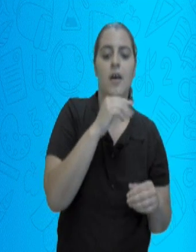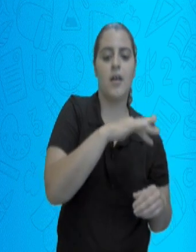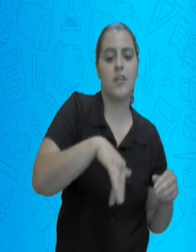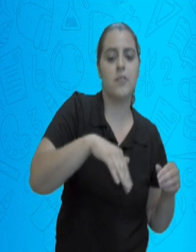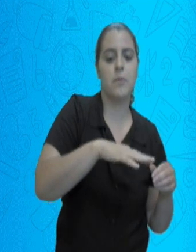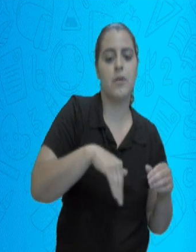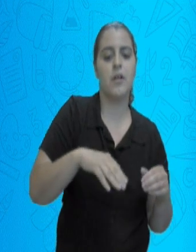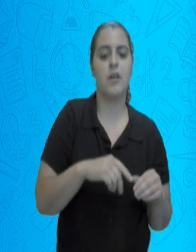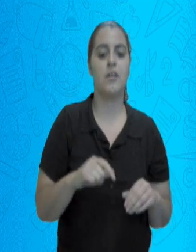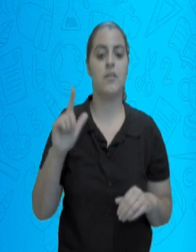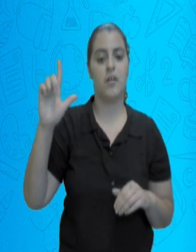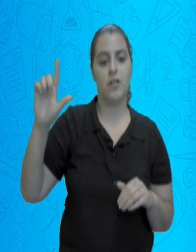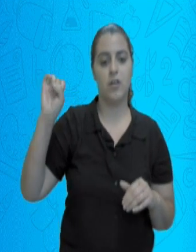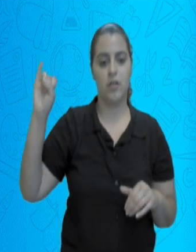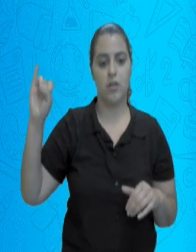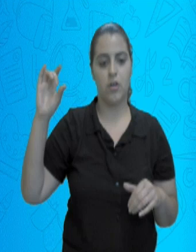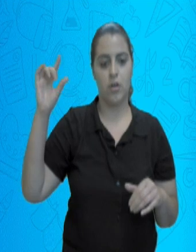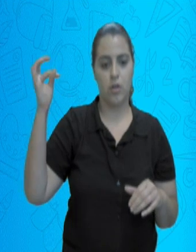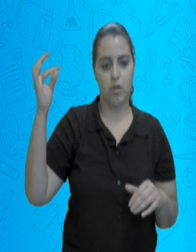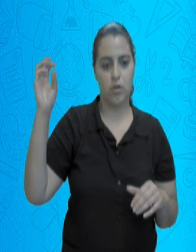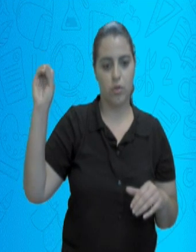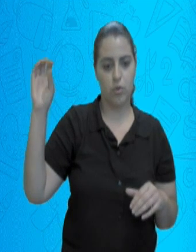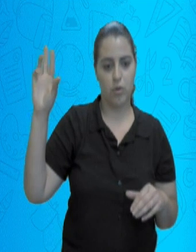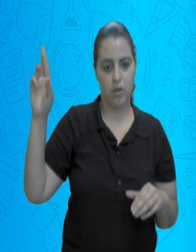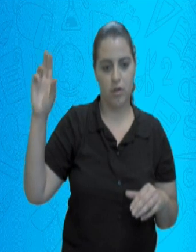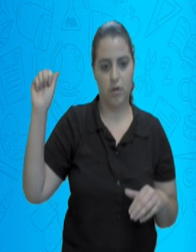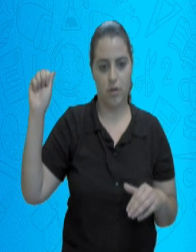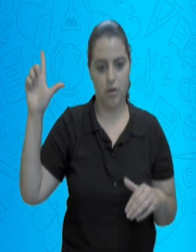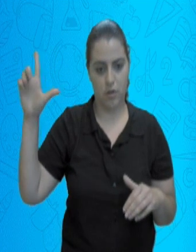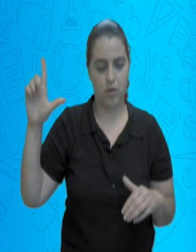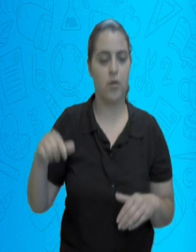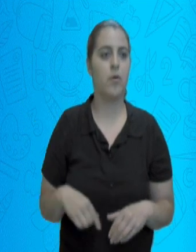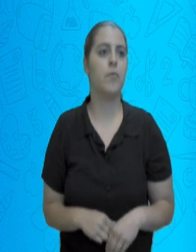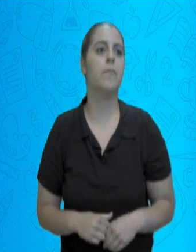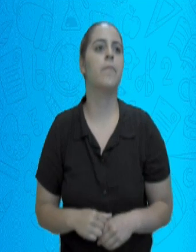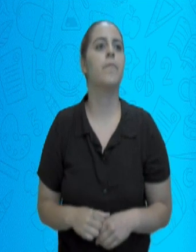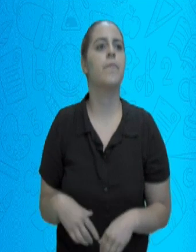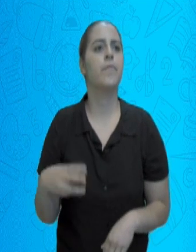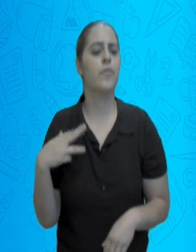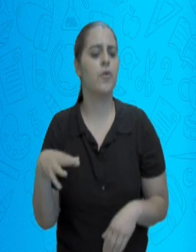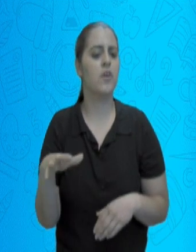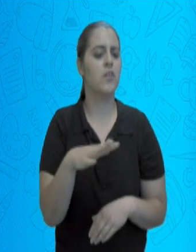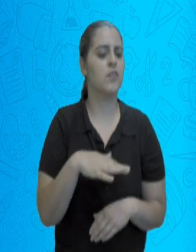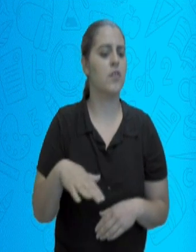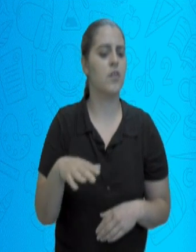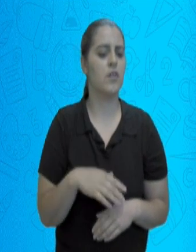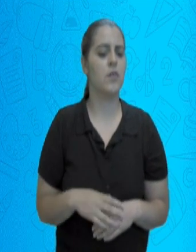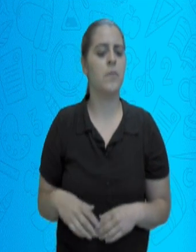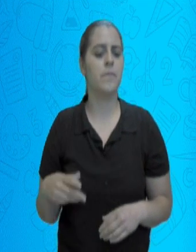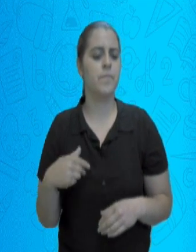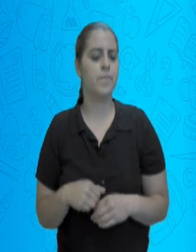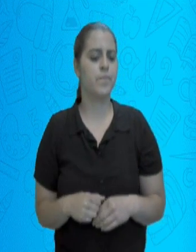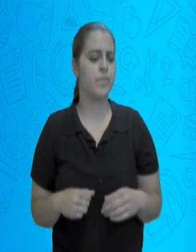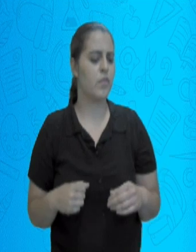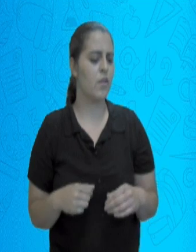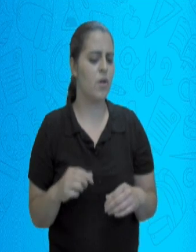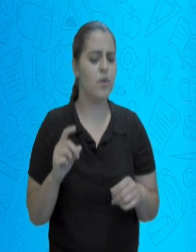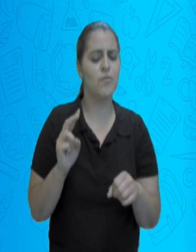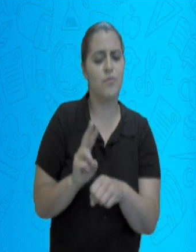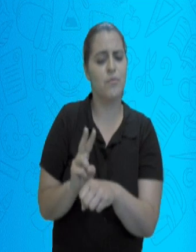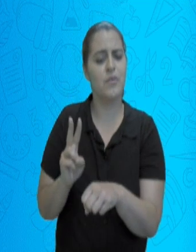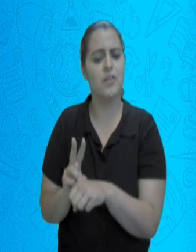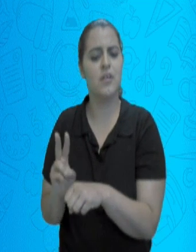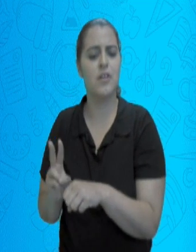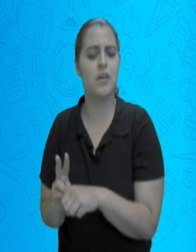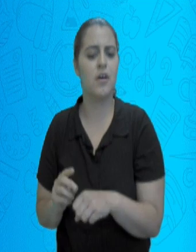praias que existem em cidades litorâneas, por exemplo. Então, todas essas situações, elas são